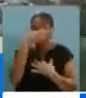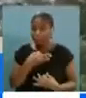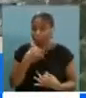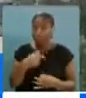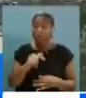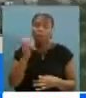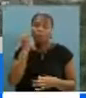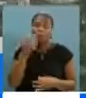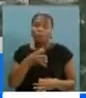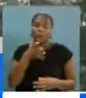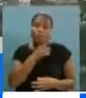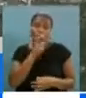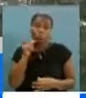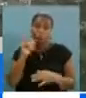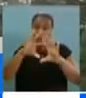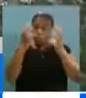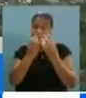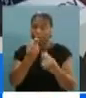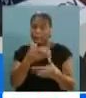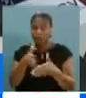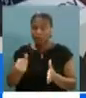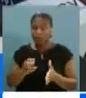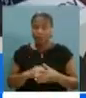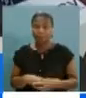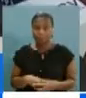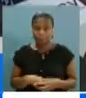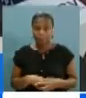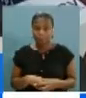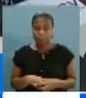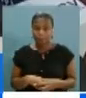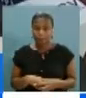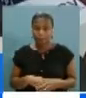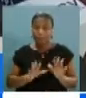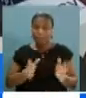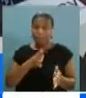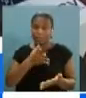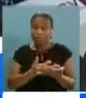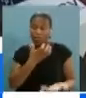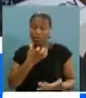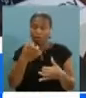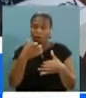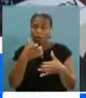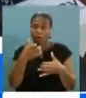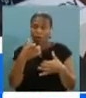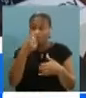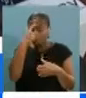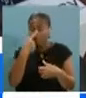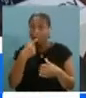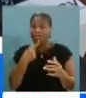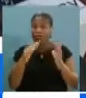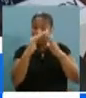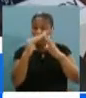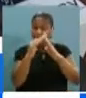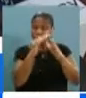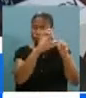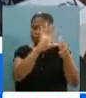condigna, de acordo com os compromissos globais para o setor. Convém realçar que o perfil do setor da habitação está devidamente